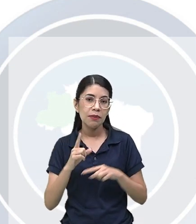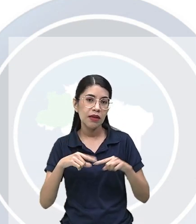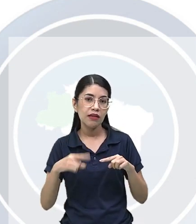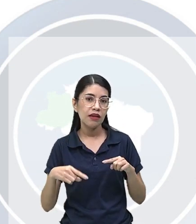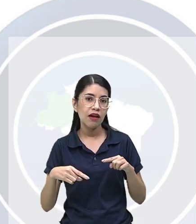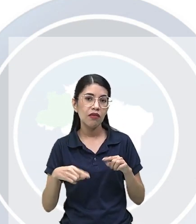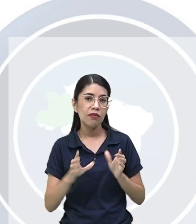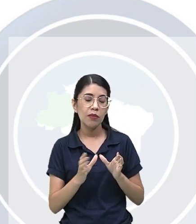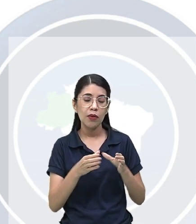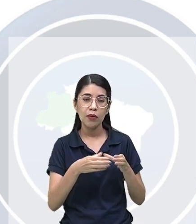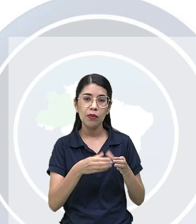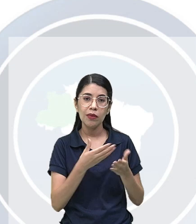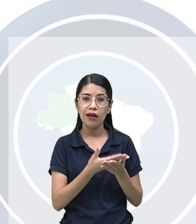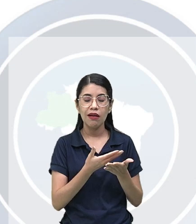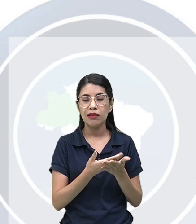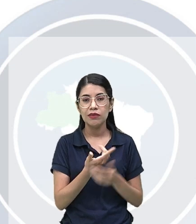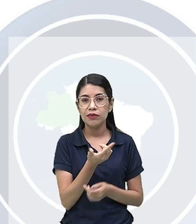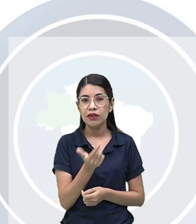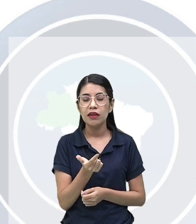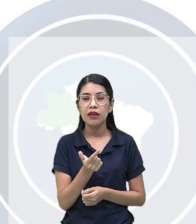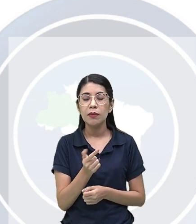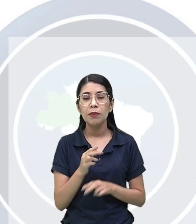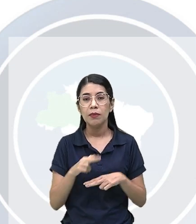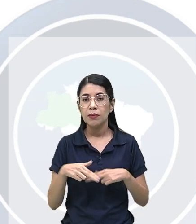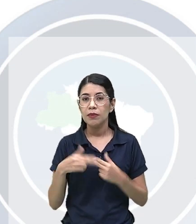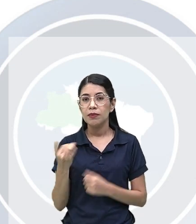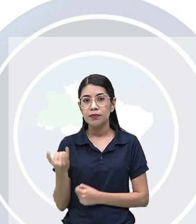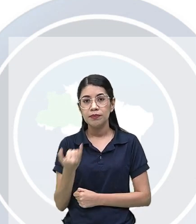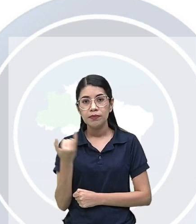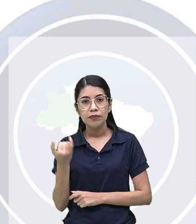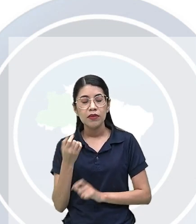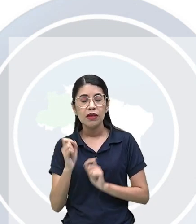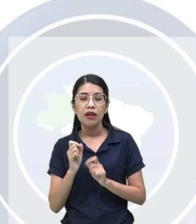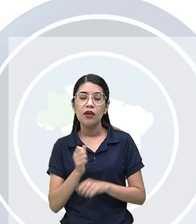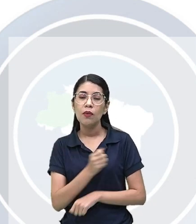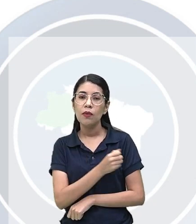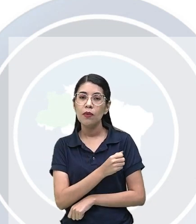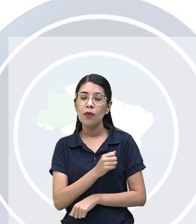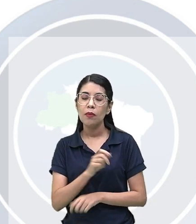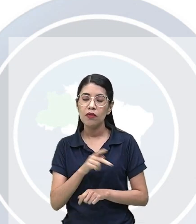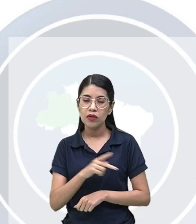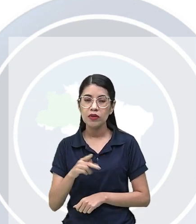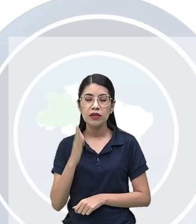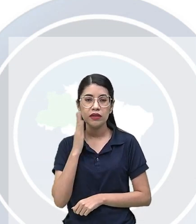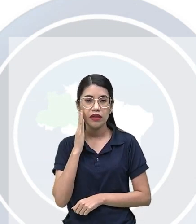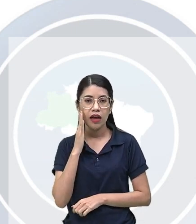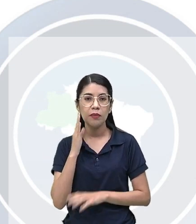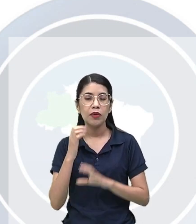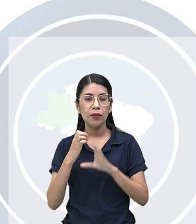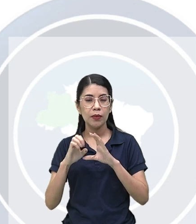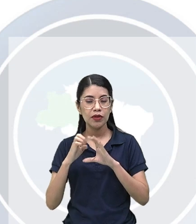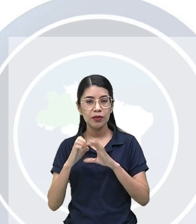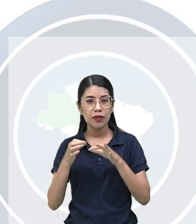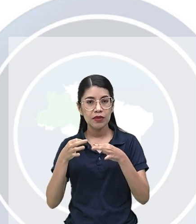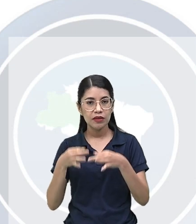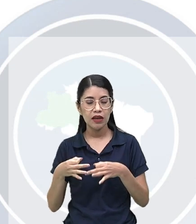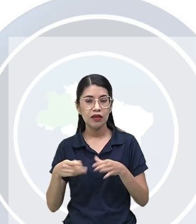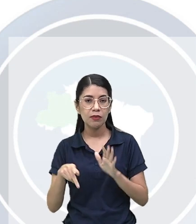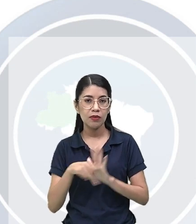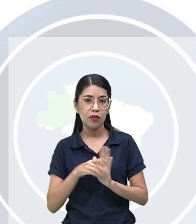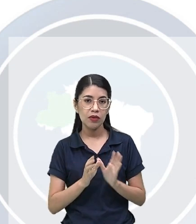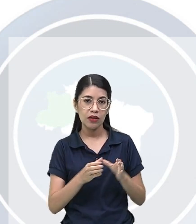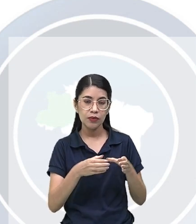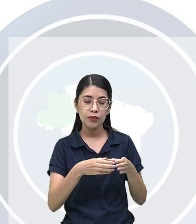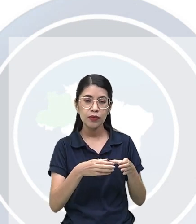né? Então, é de extrema importância que o professor saiba o e-mail da turma dele. Eu